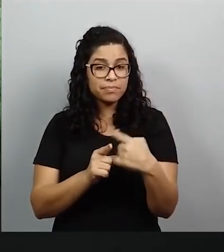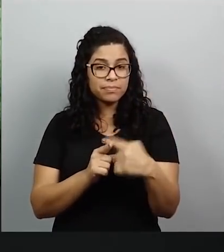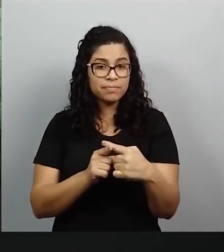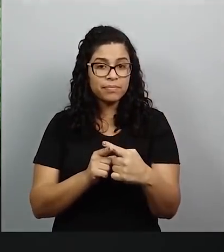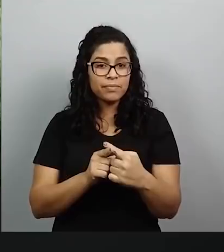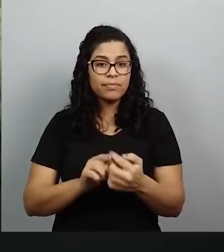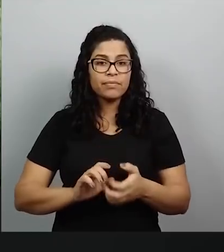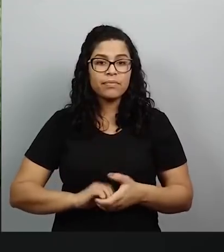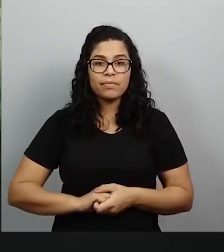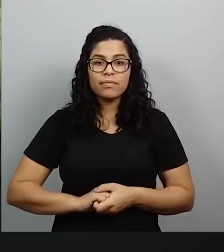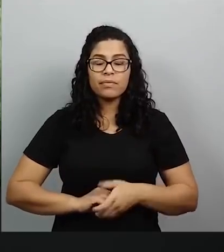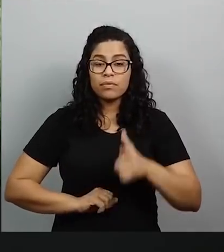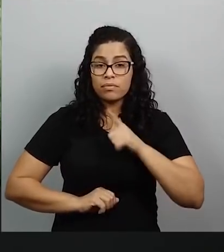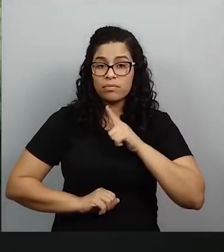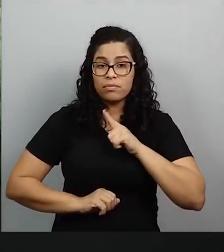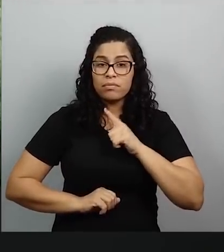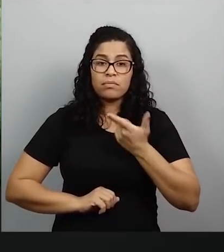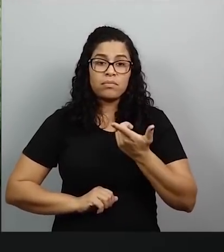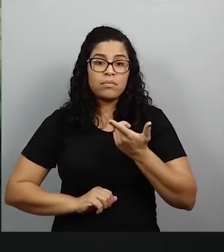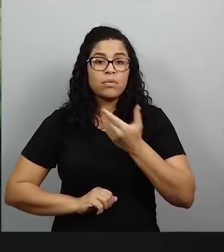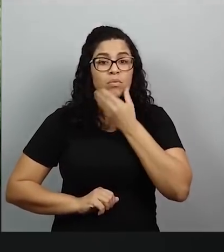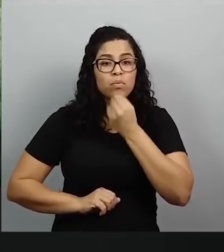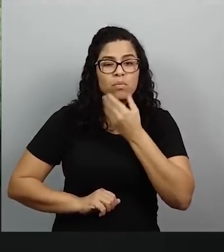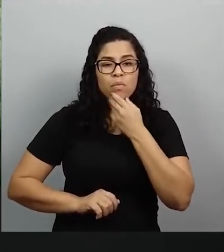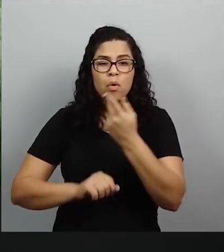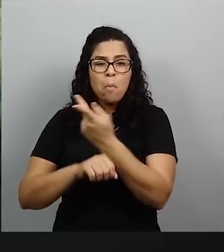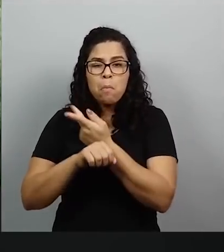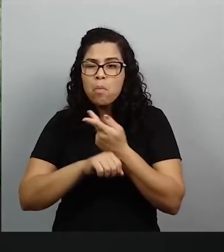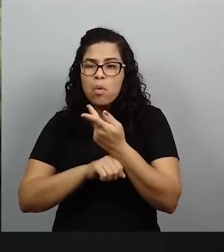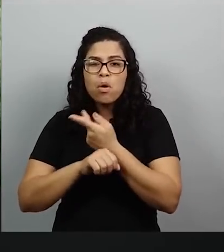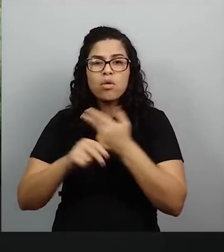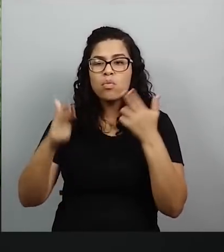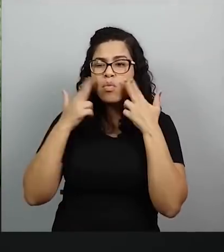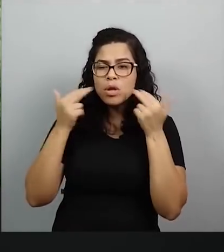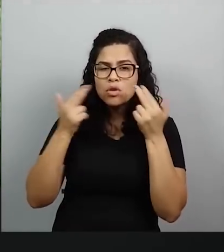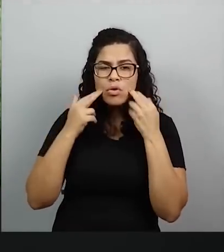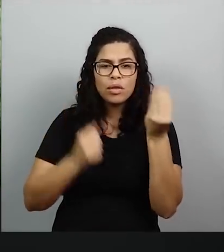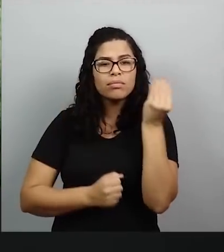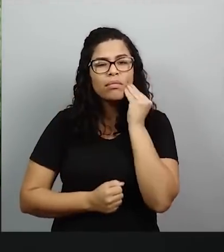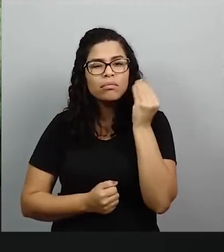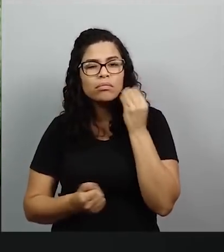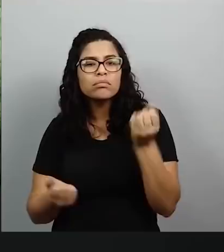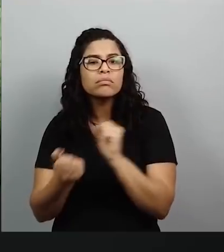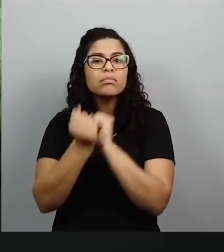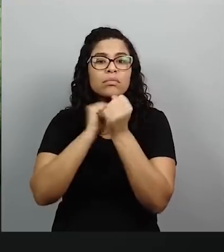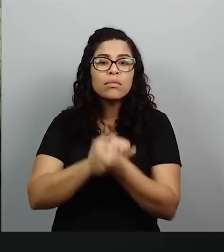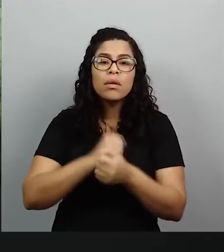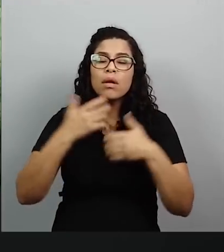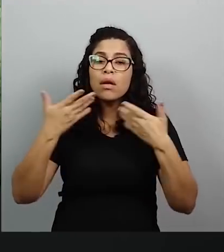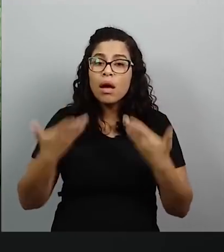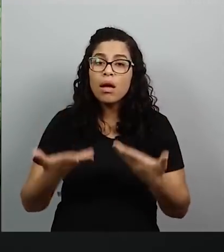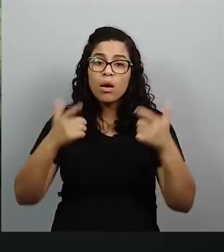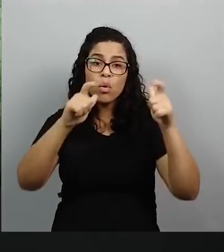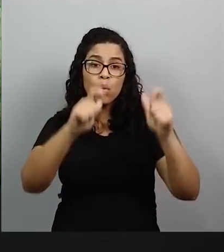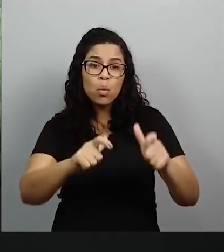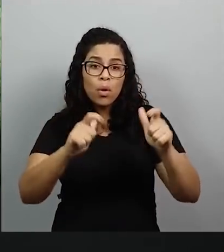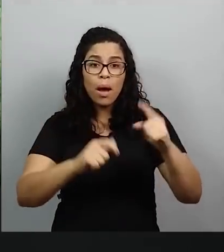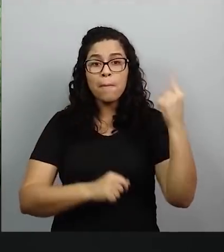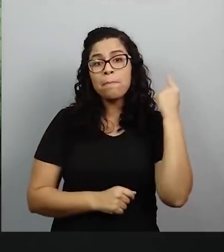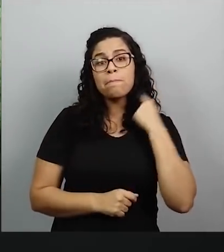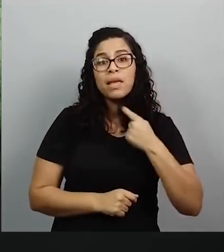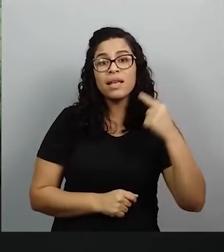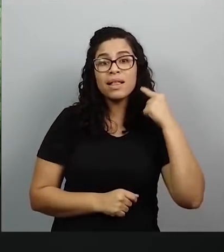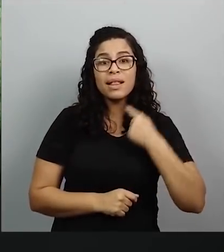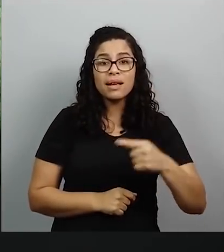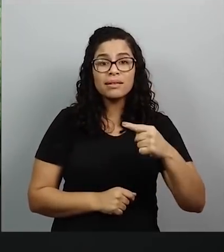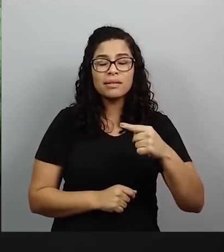porque aqui, com os bandeirantes, buscando índios para a escravização, já tinham encontrado algumas jazidas de ouro na região do